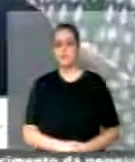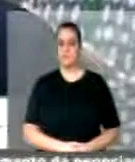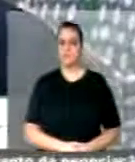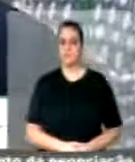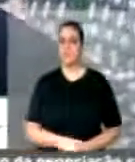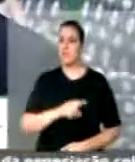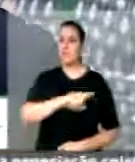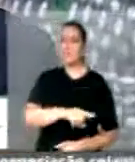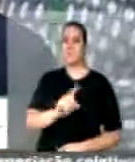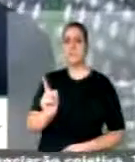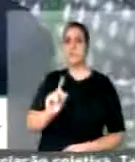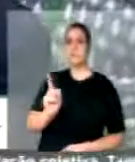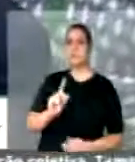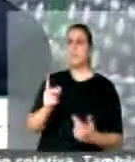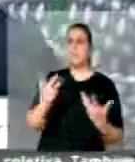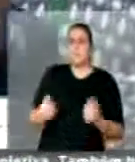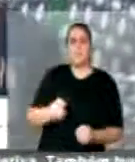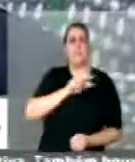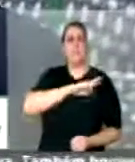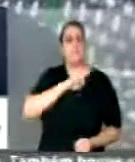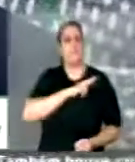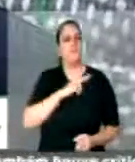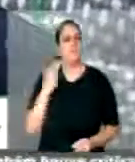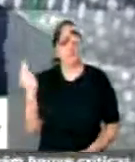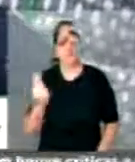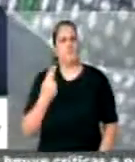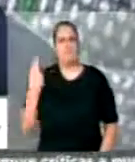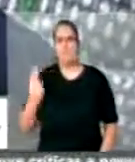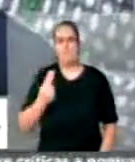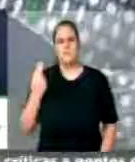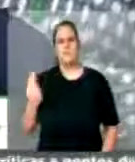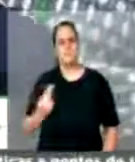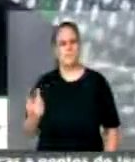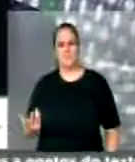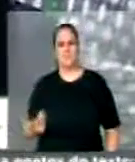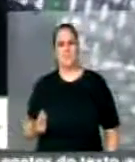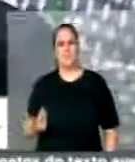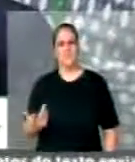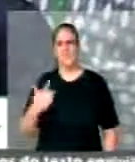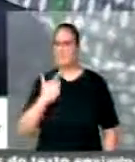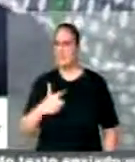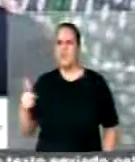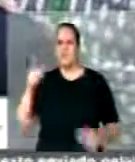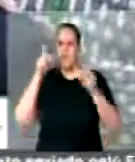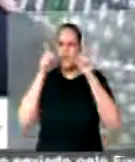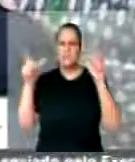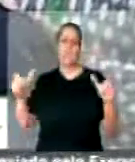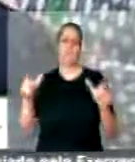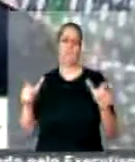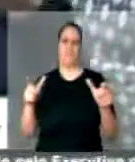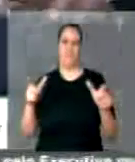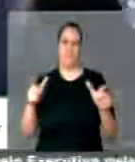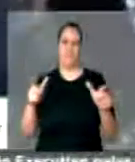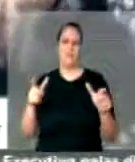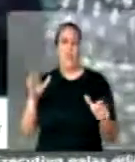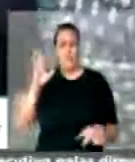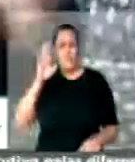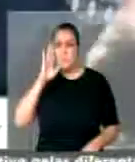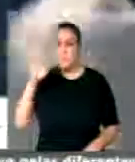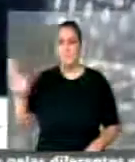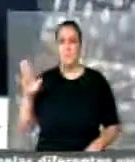se responsabiliza. Enfim, é inadmissível que não se veja que as principais vítimas